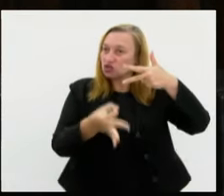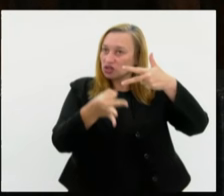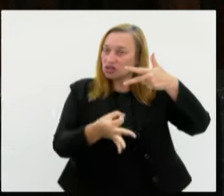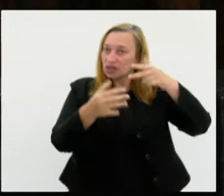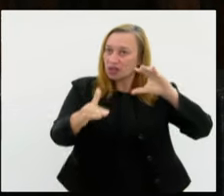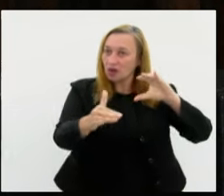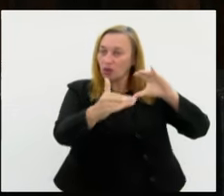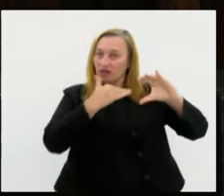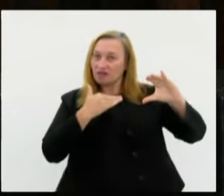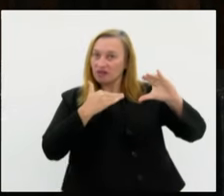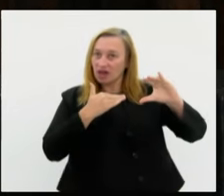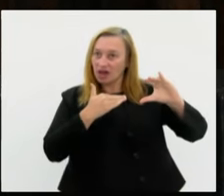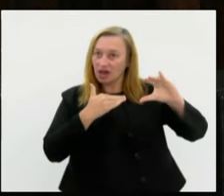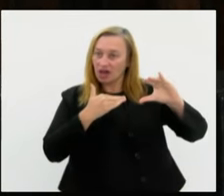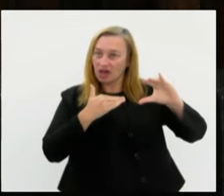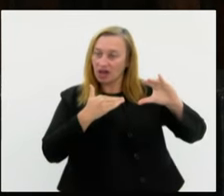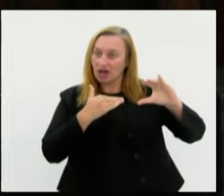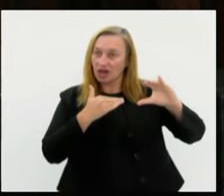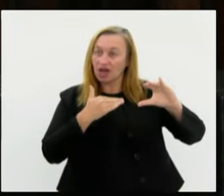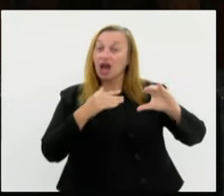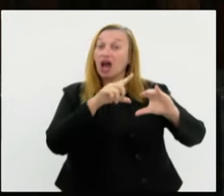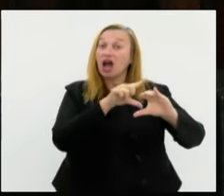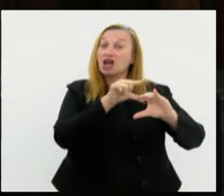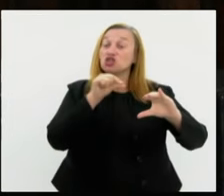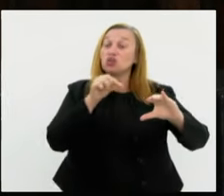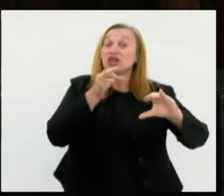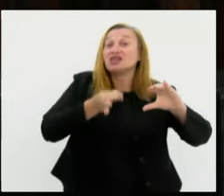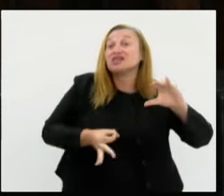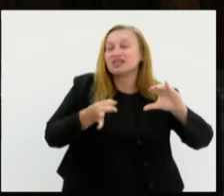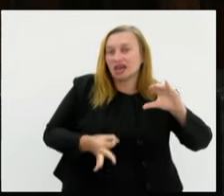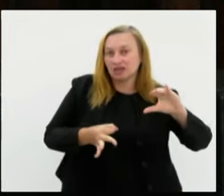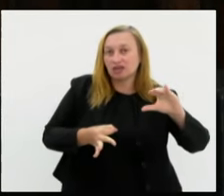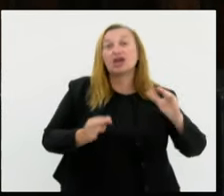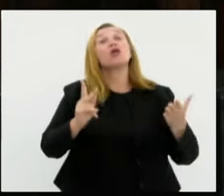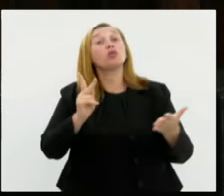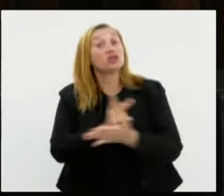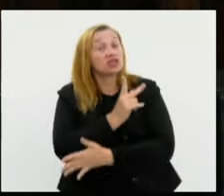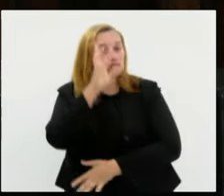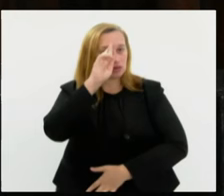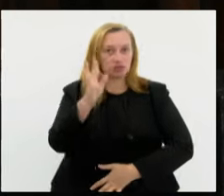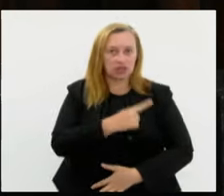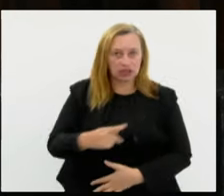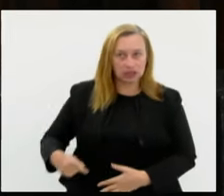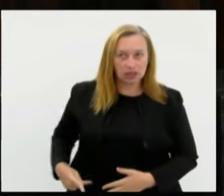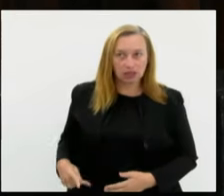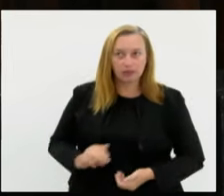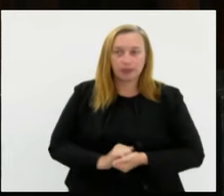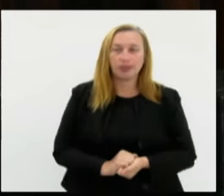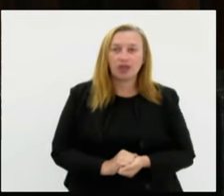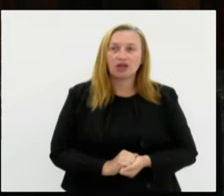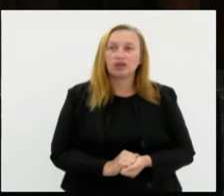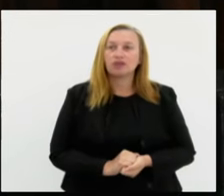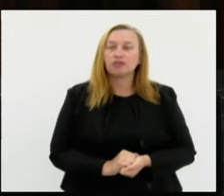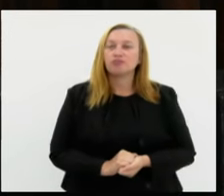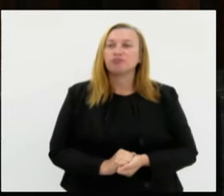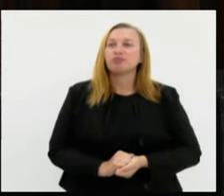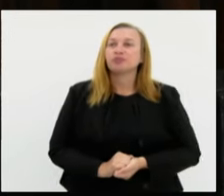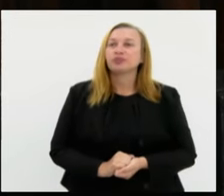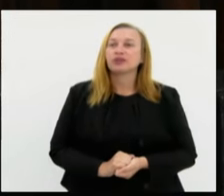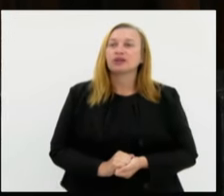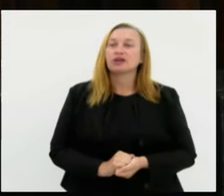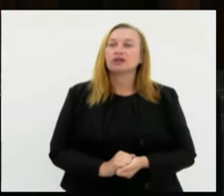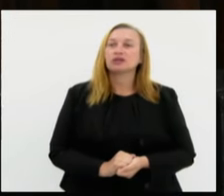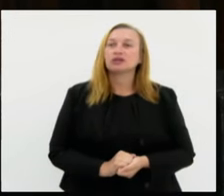Assembleia Legislativa o teor da decisão, e assim o fez, presidente. O inteiro teor dessa decisão, diga-se